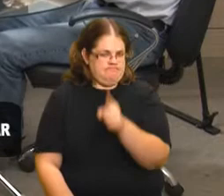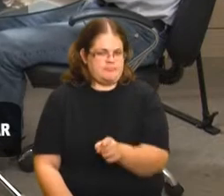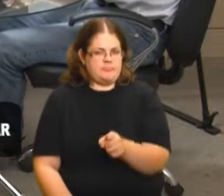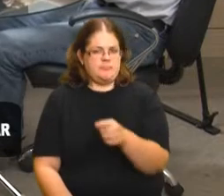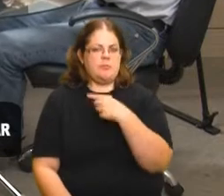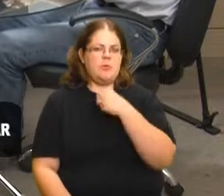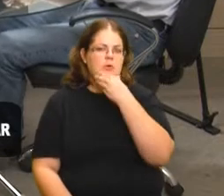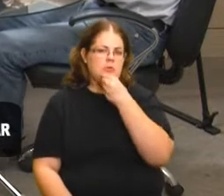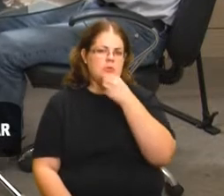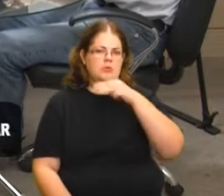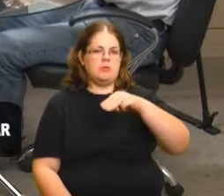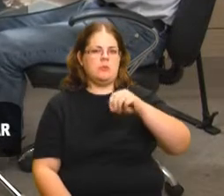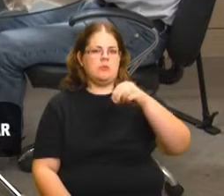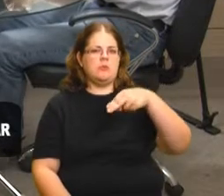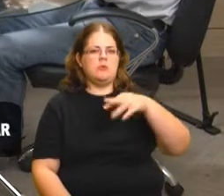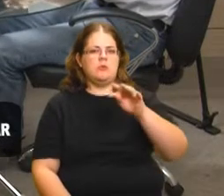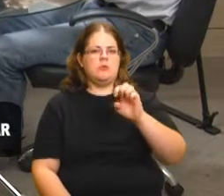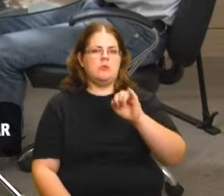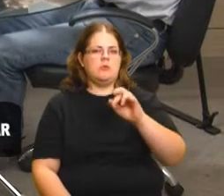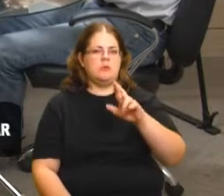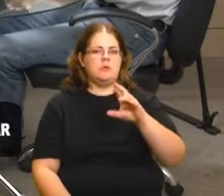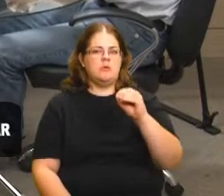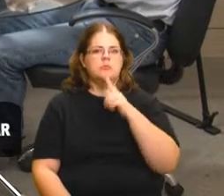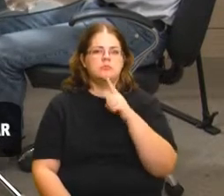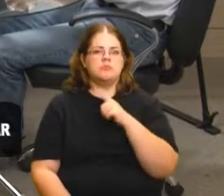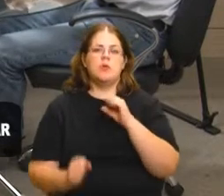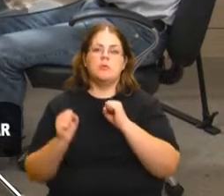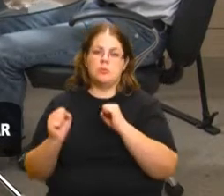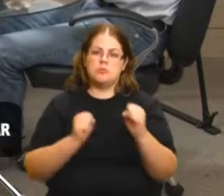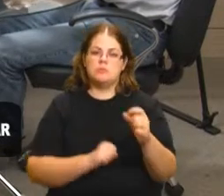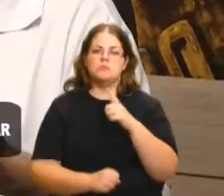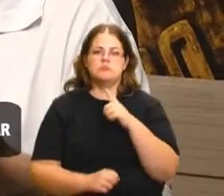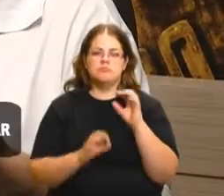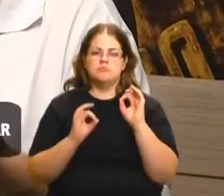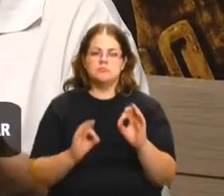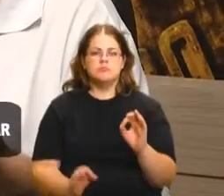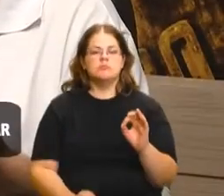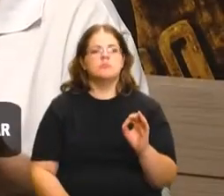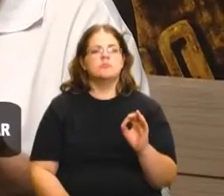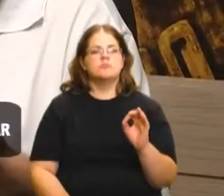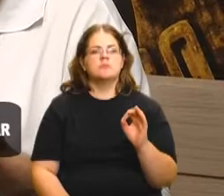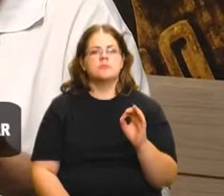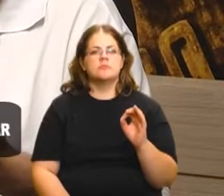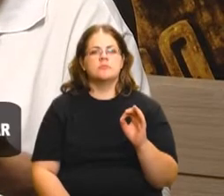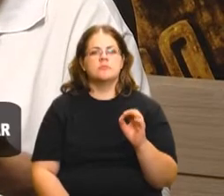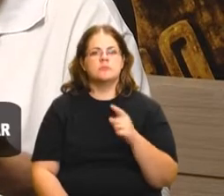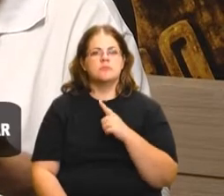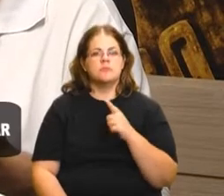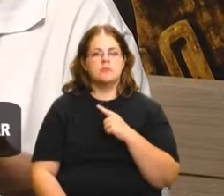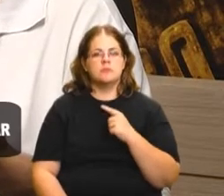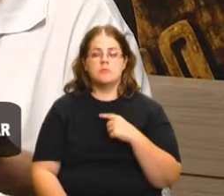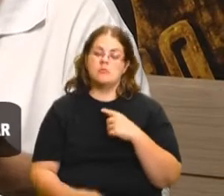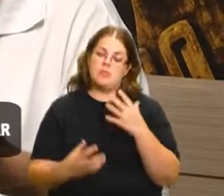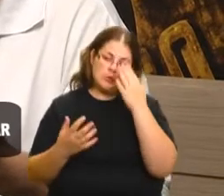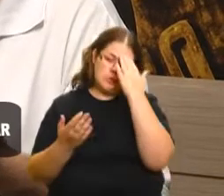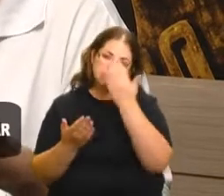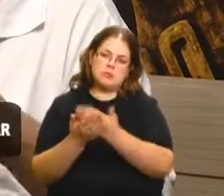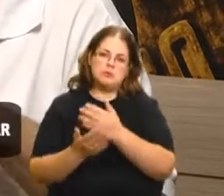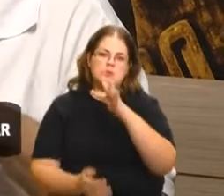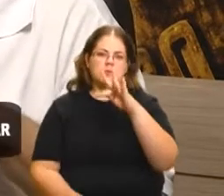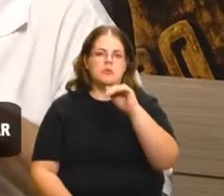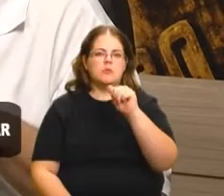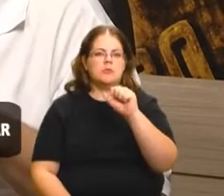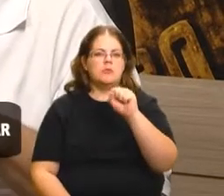um deles, o general Góes Monteiro, que tinha um poder enorme dentro do aparelho e que era, ele mesmo se dizia, simpático ao